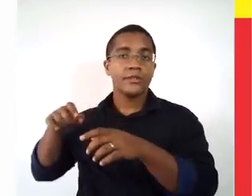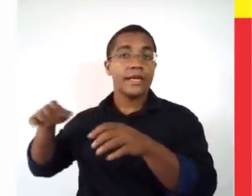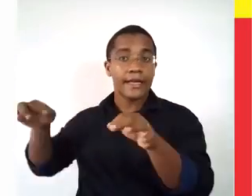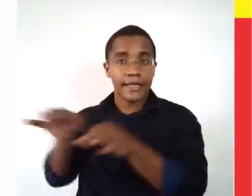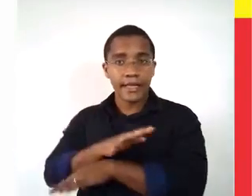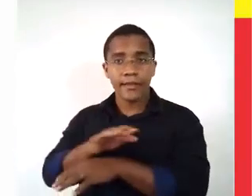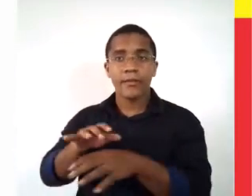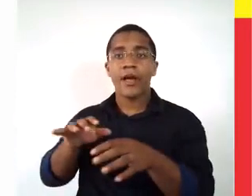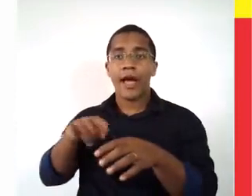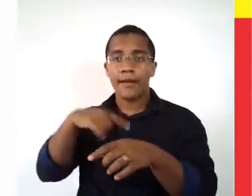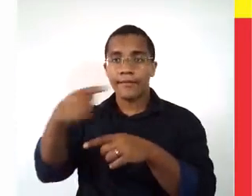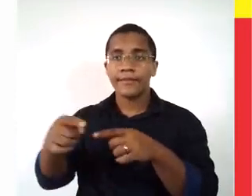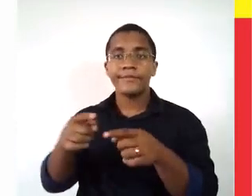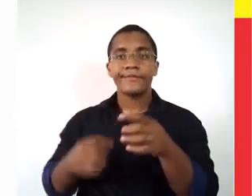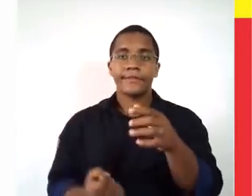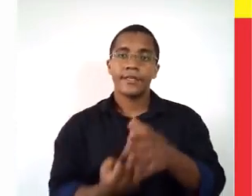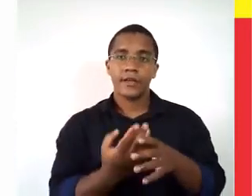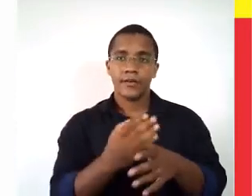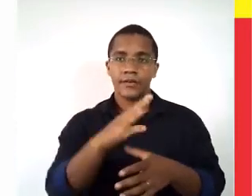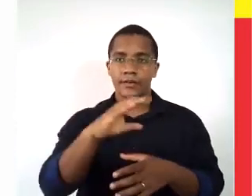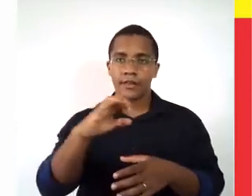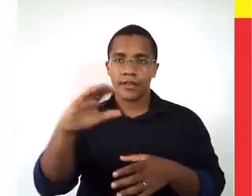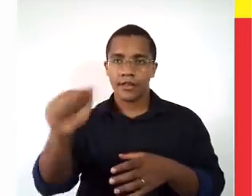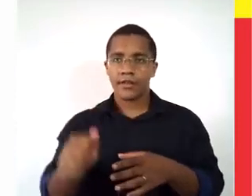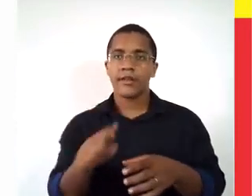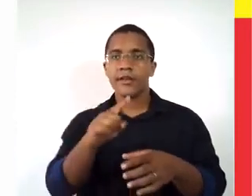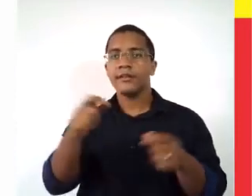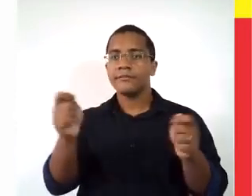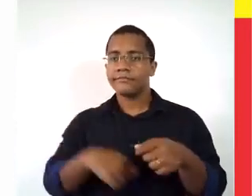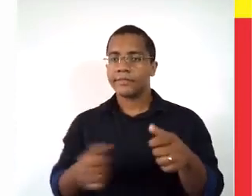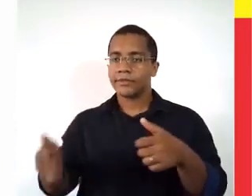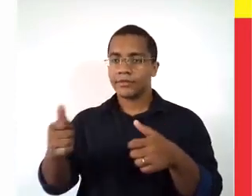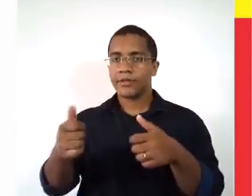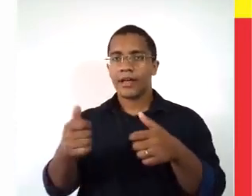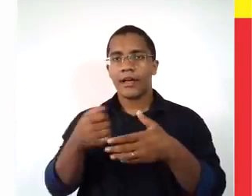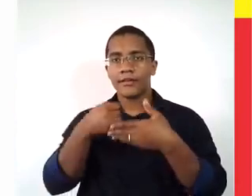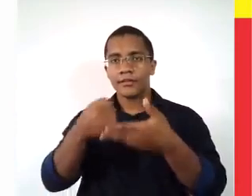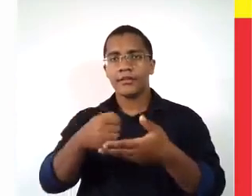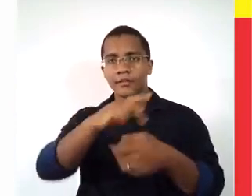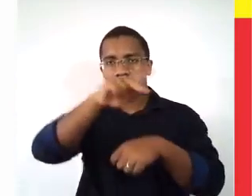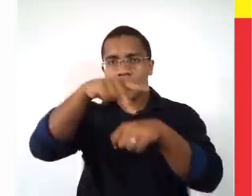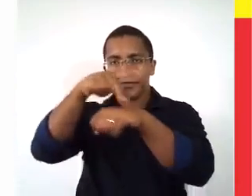no campo da siderurgia e seus países membros, tá?